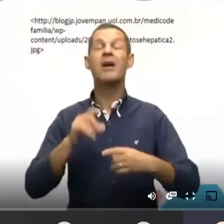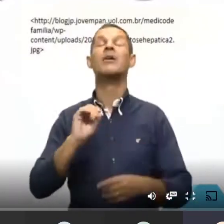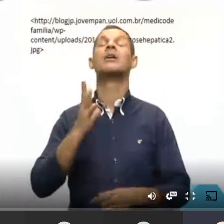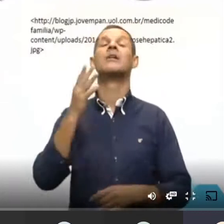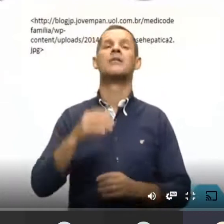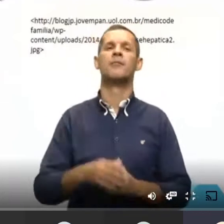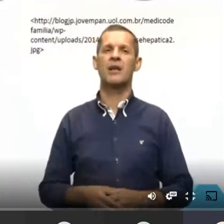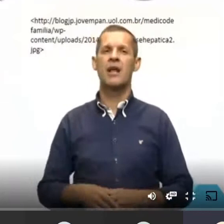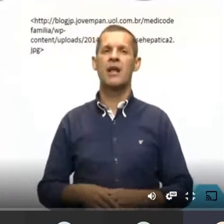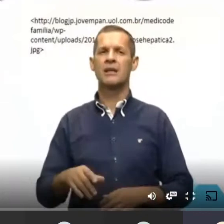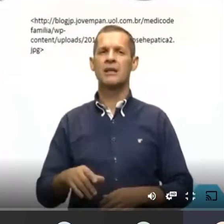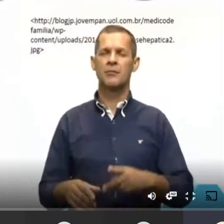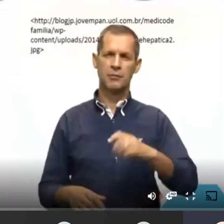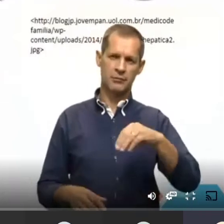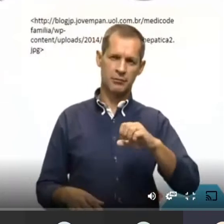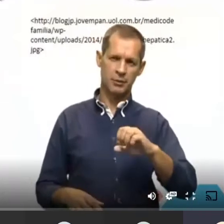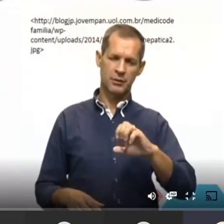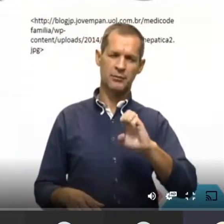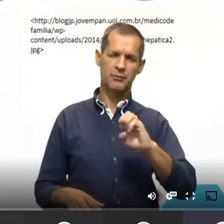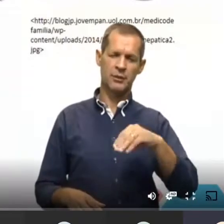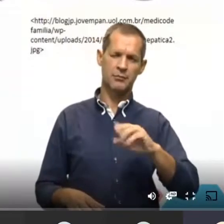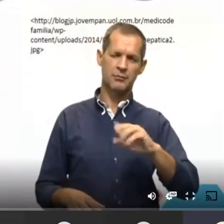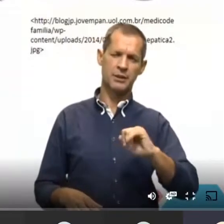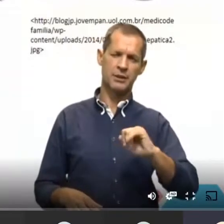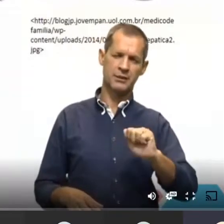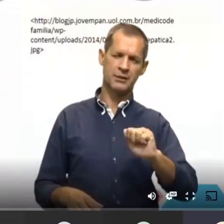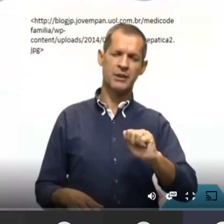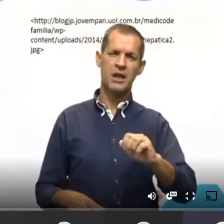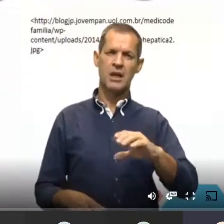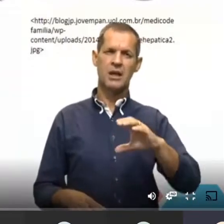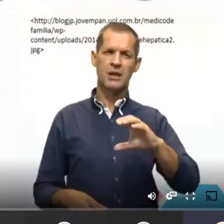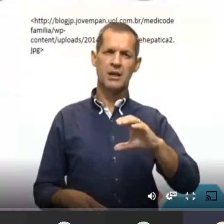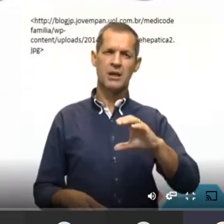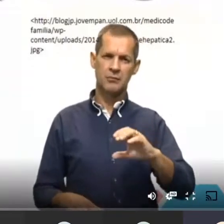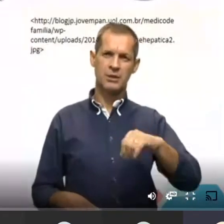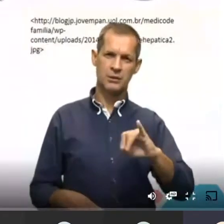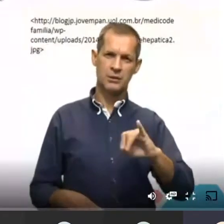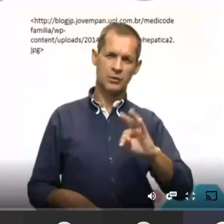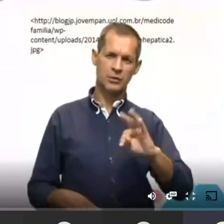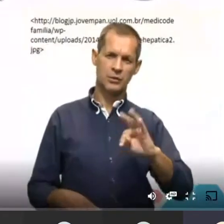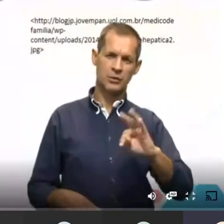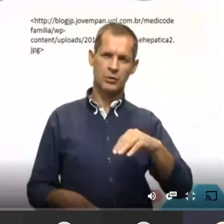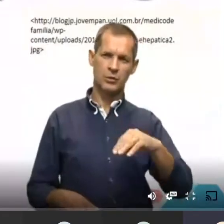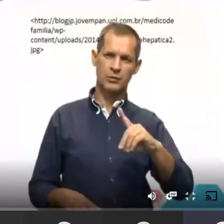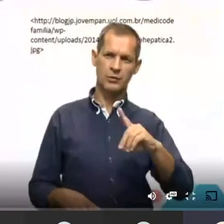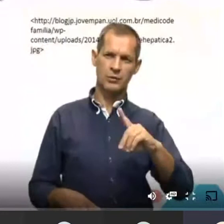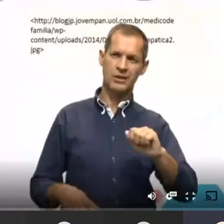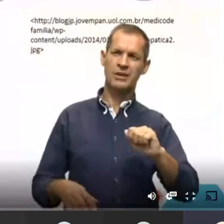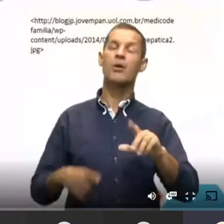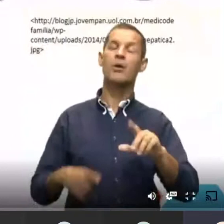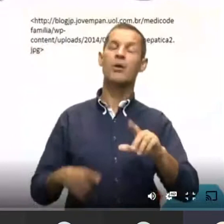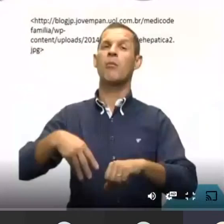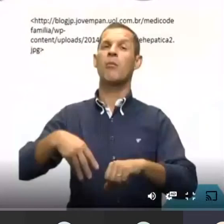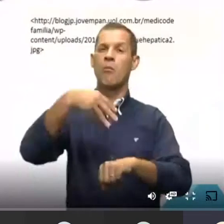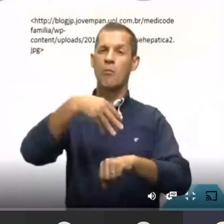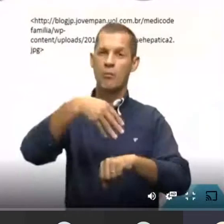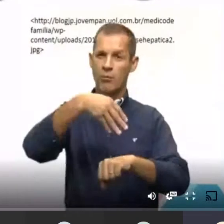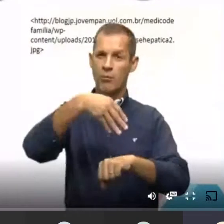o que ocorre? Permeabilidade mitocondrial. Se nós temos permeabilidade mitocondrial, temos